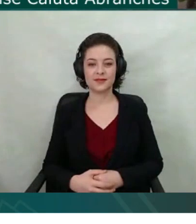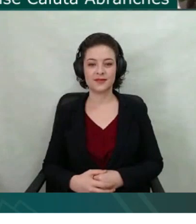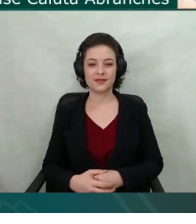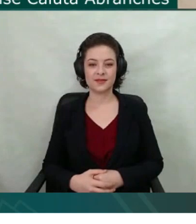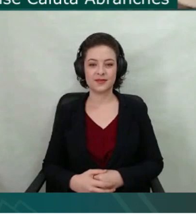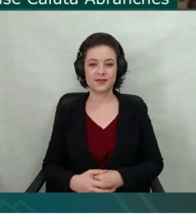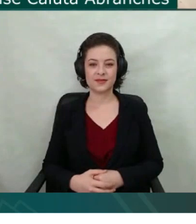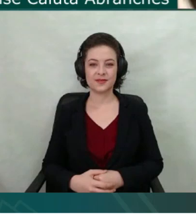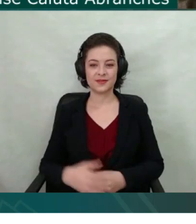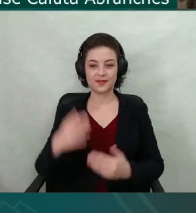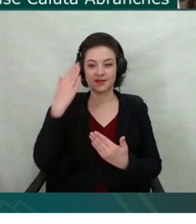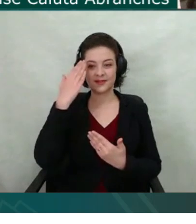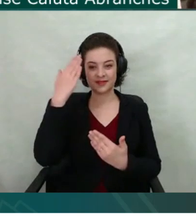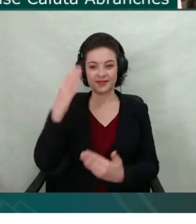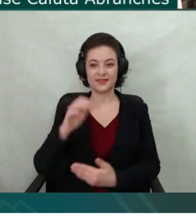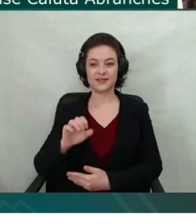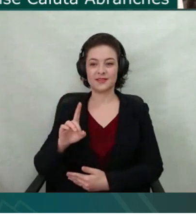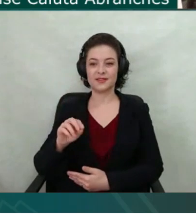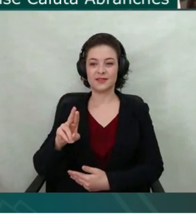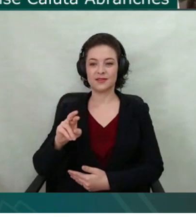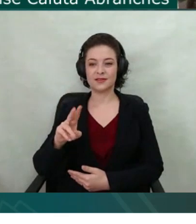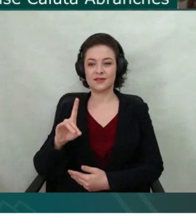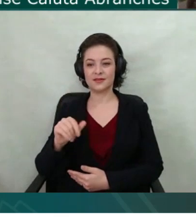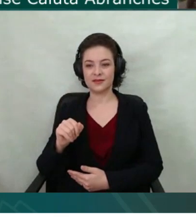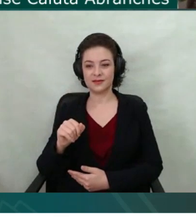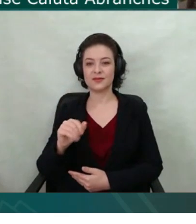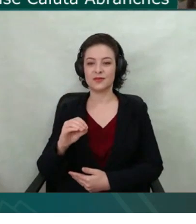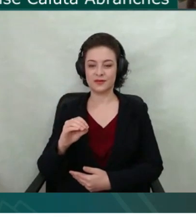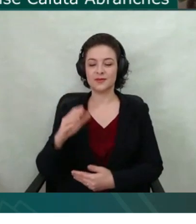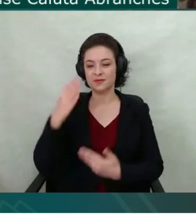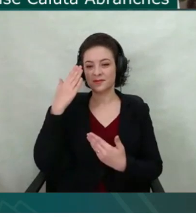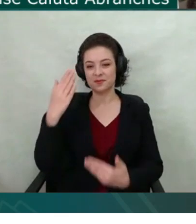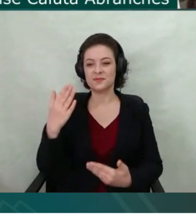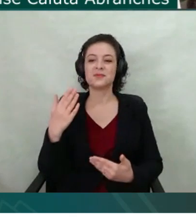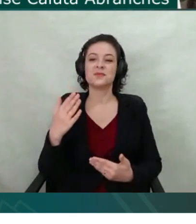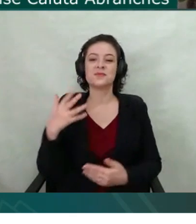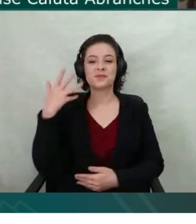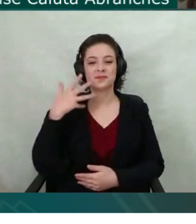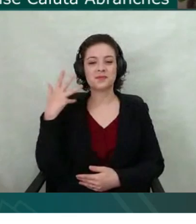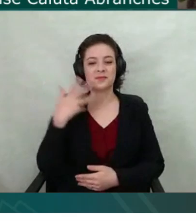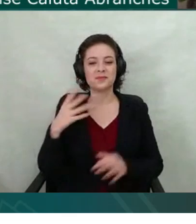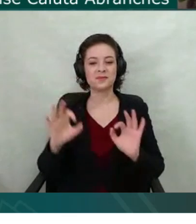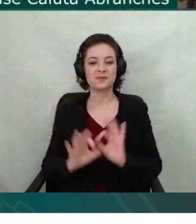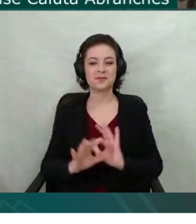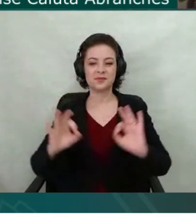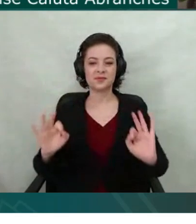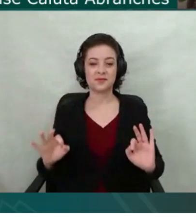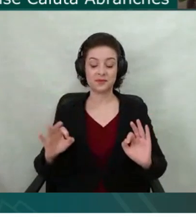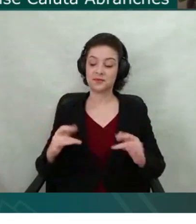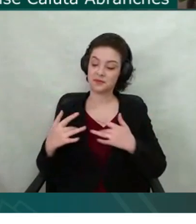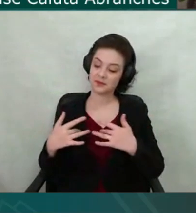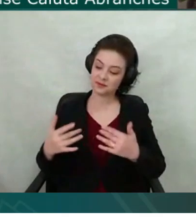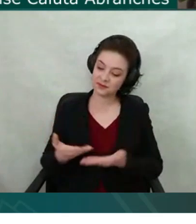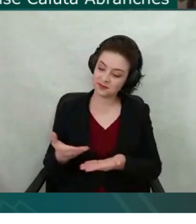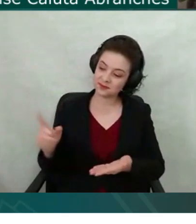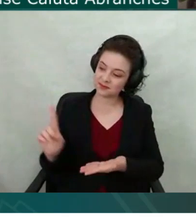Obrigada, Eduardo, pela sua excelente apresentação. Eu agradeço a sua disponibilidade de estar aqui